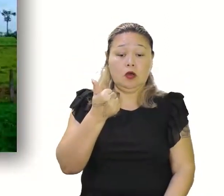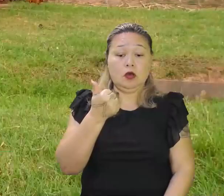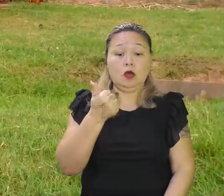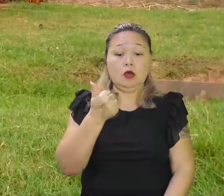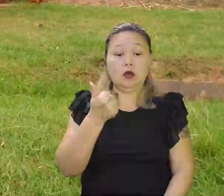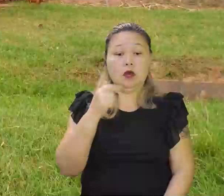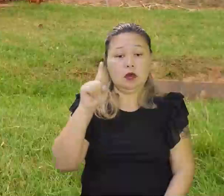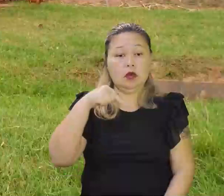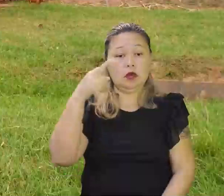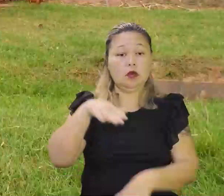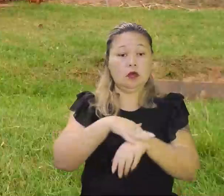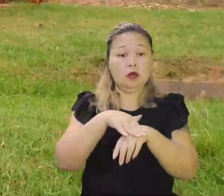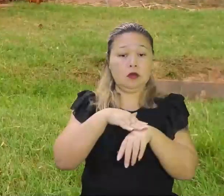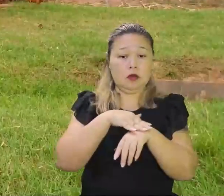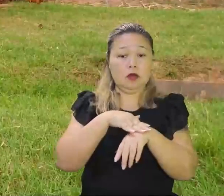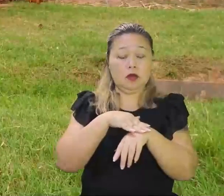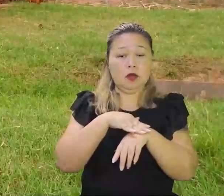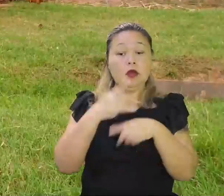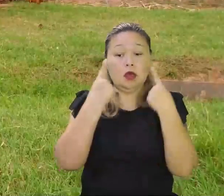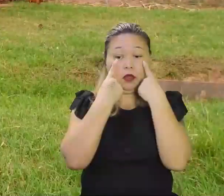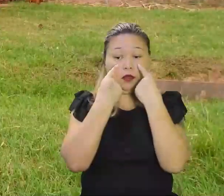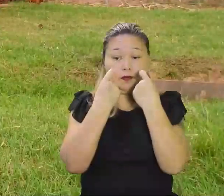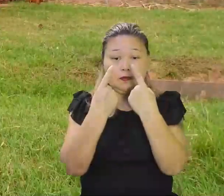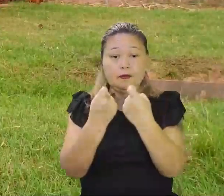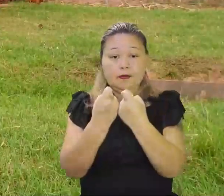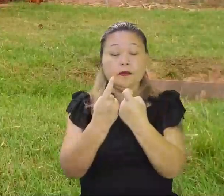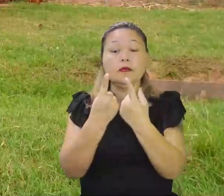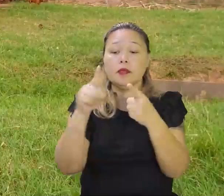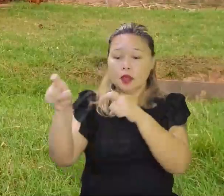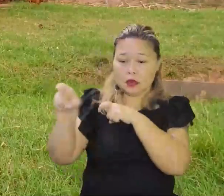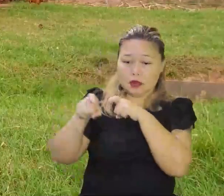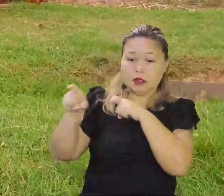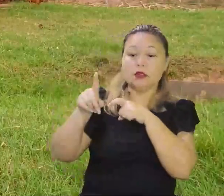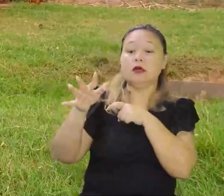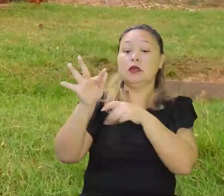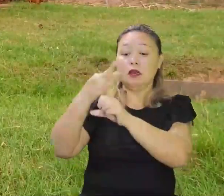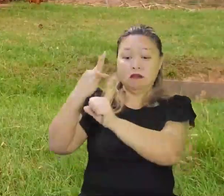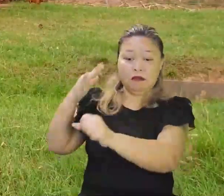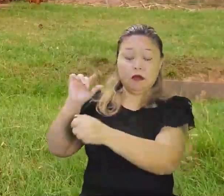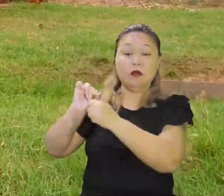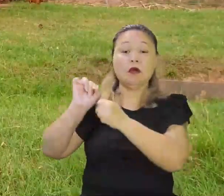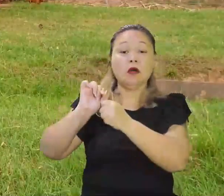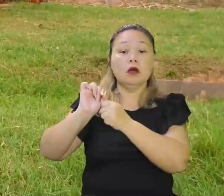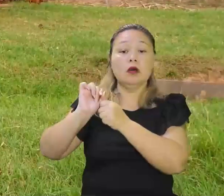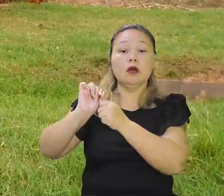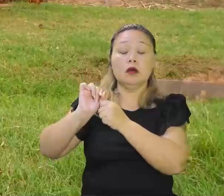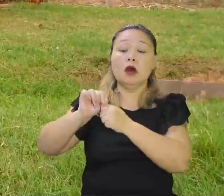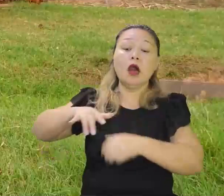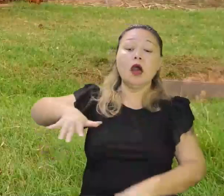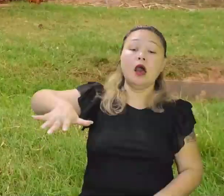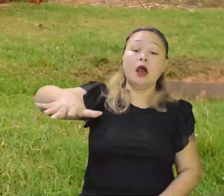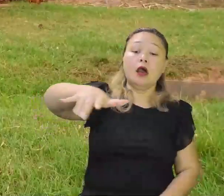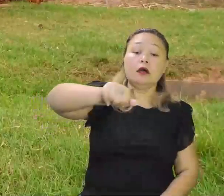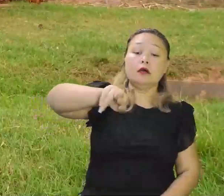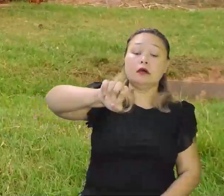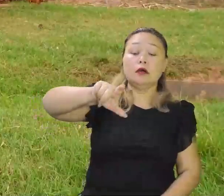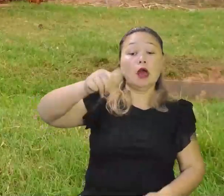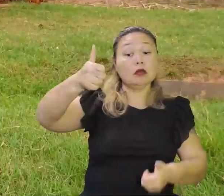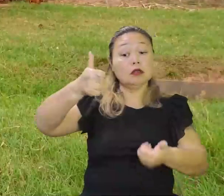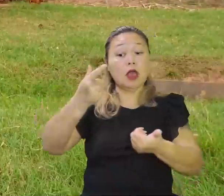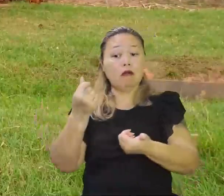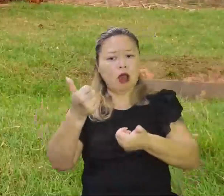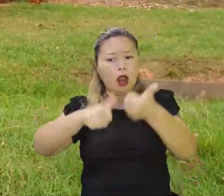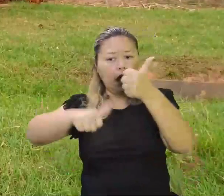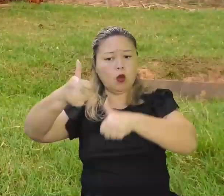vamos conversar aqui rapidinho, porque isso é interessante até para vocês que tem sítio, que tem fazenda. A área, além de ser avaliada, né,